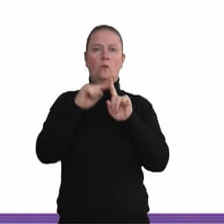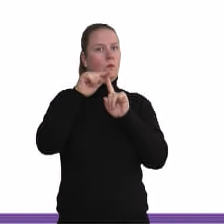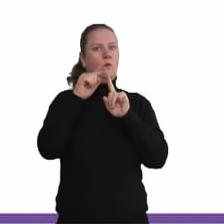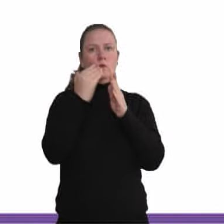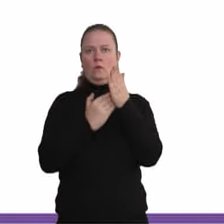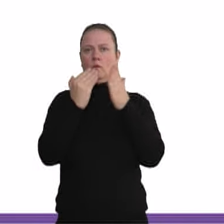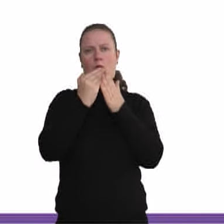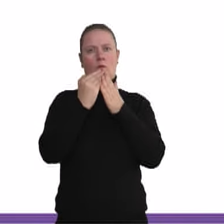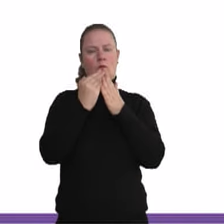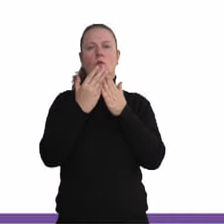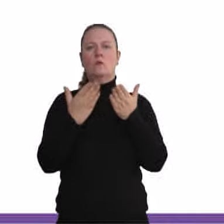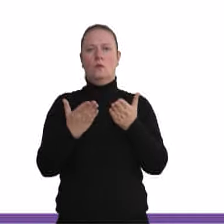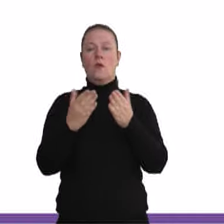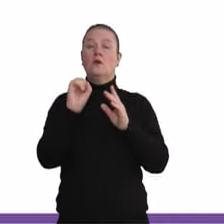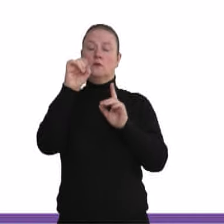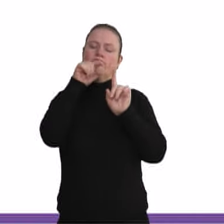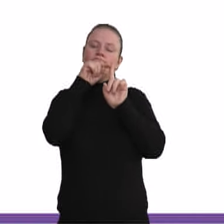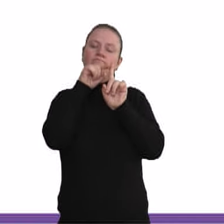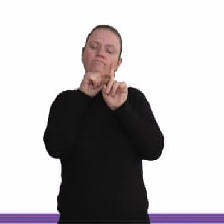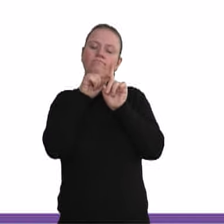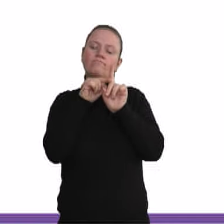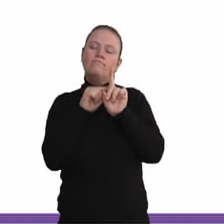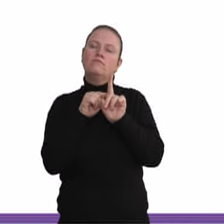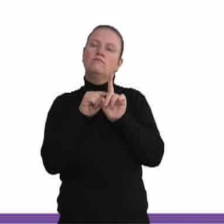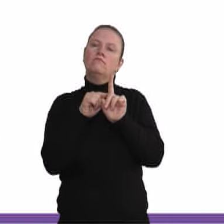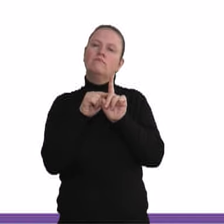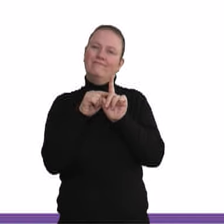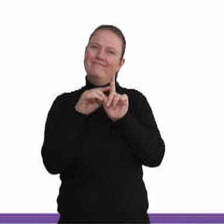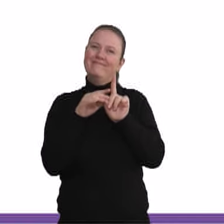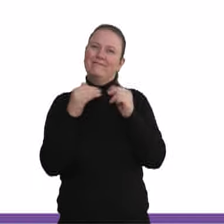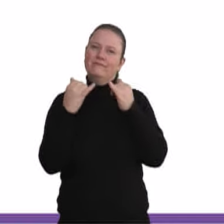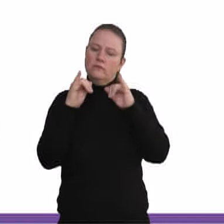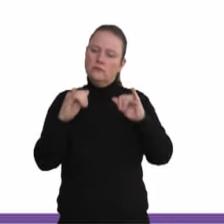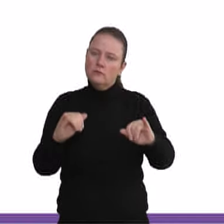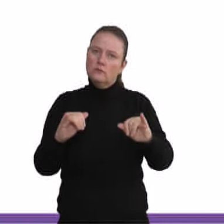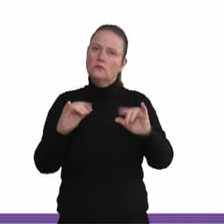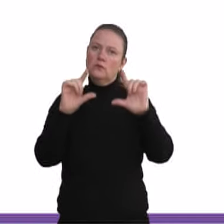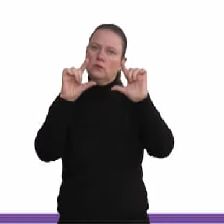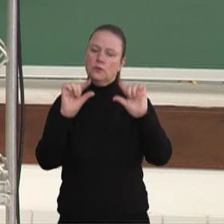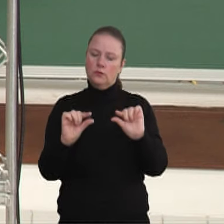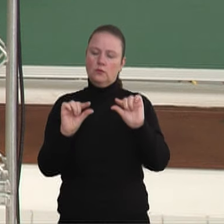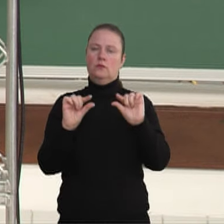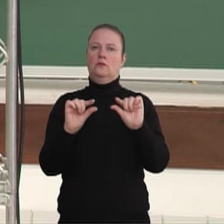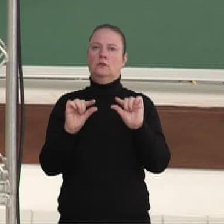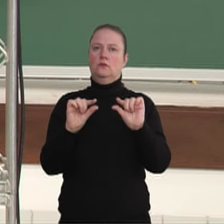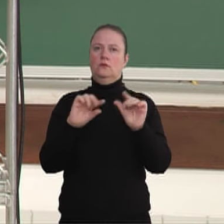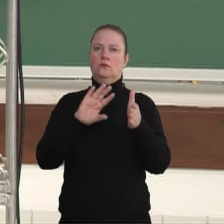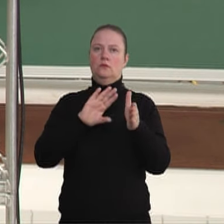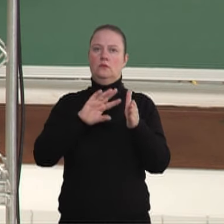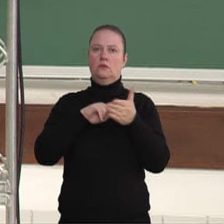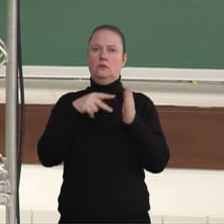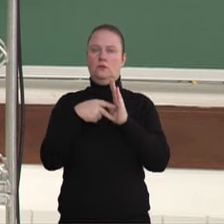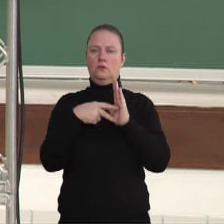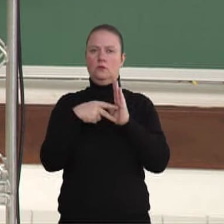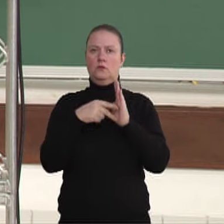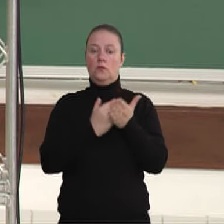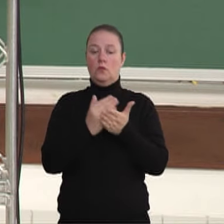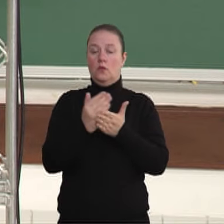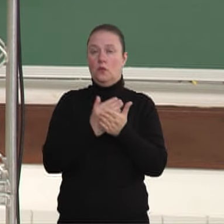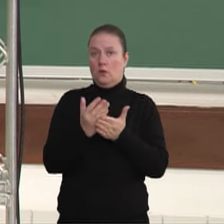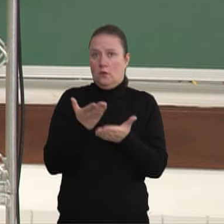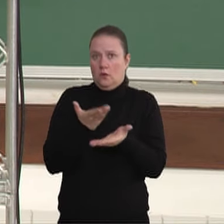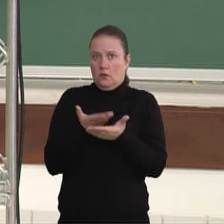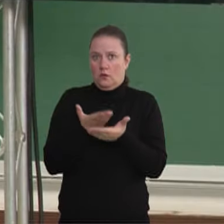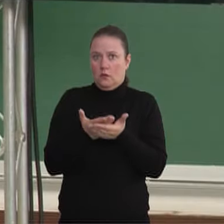quanto menor a agitação, menor a temperatura. Por isso, aquelas definições que vimos anteriormente para o começo dessa aula, ok? Mudando a nossa